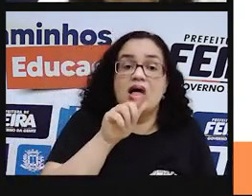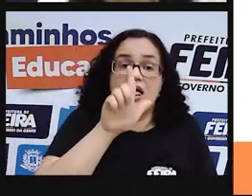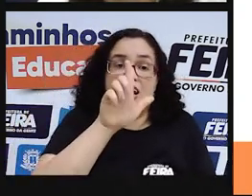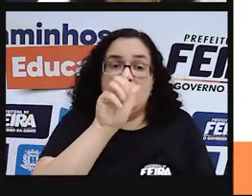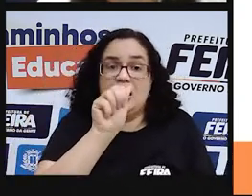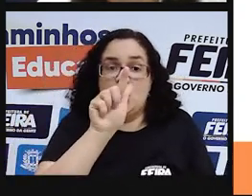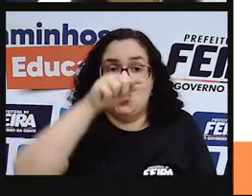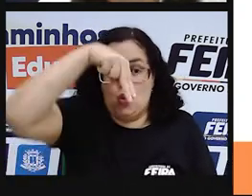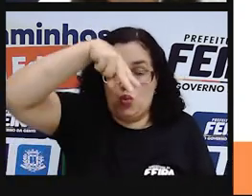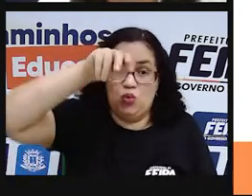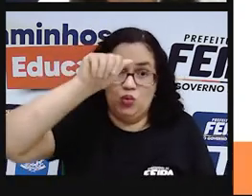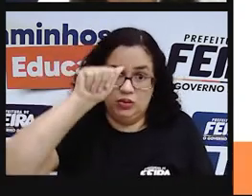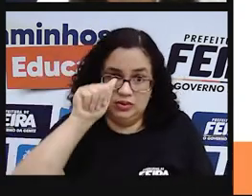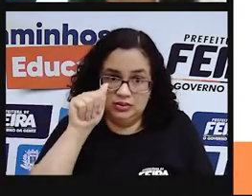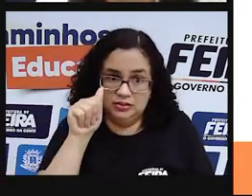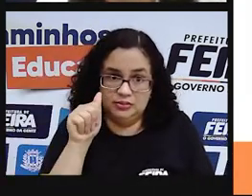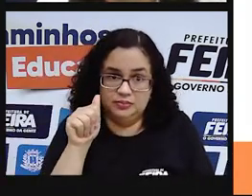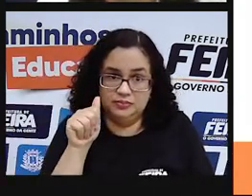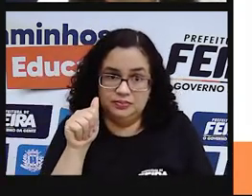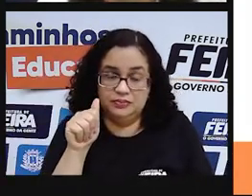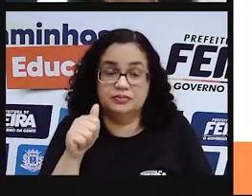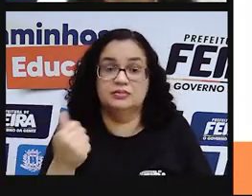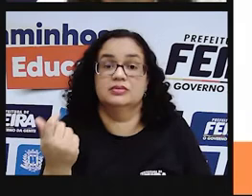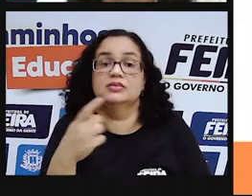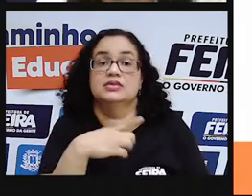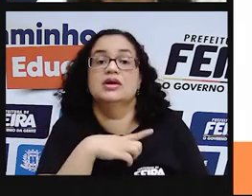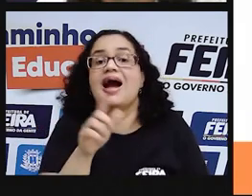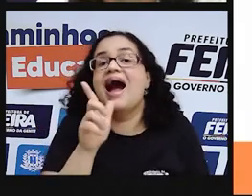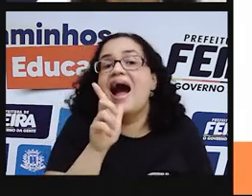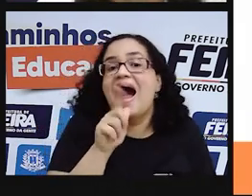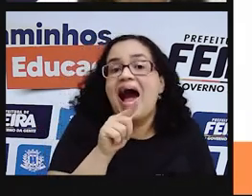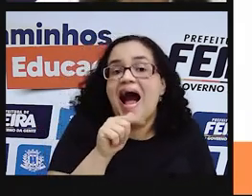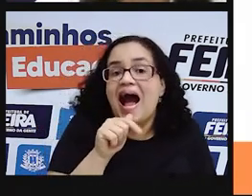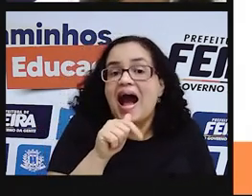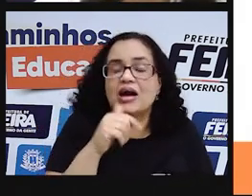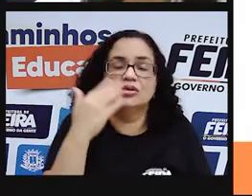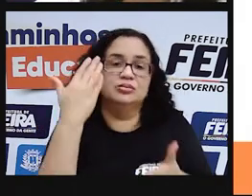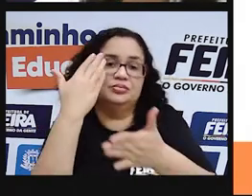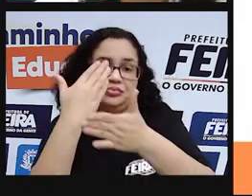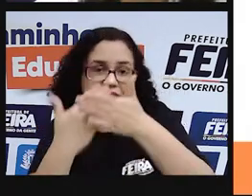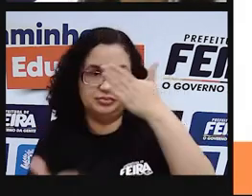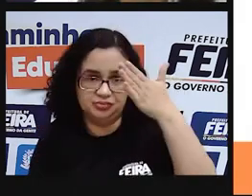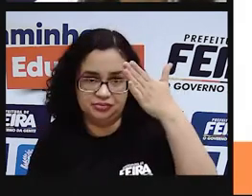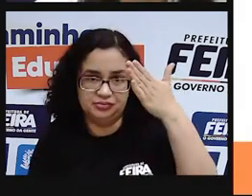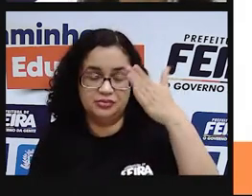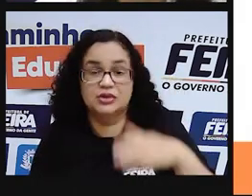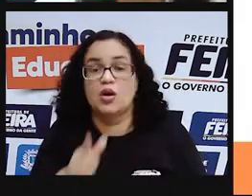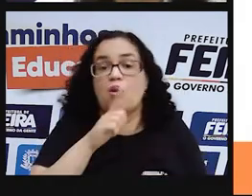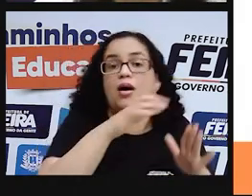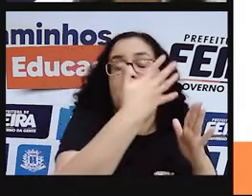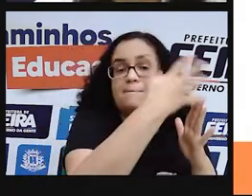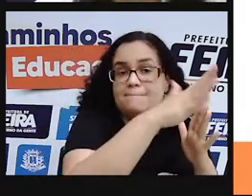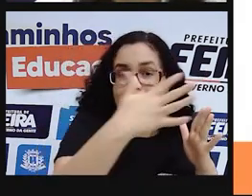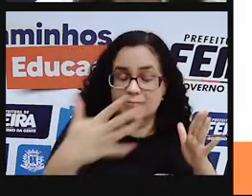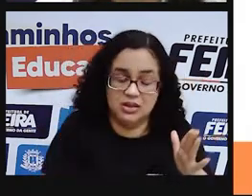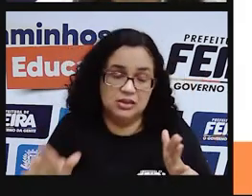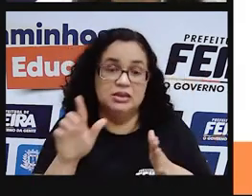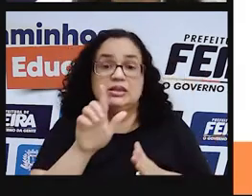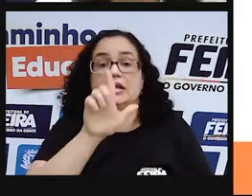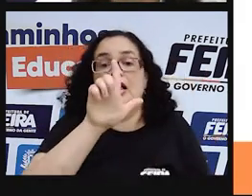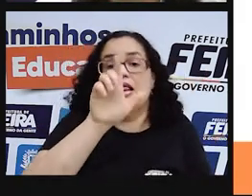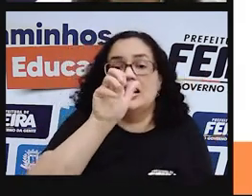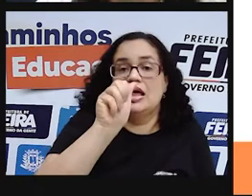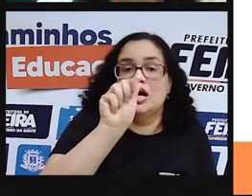isso não faz com que aquele lá aquele acúmulo de água aperta a ligação do Rio com o mar são as lagunas